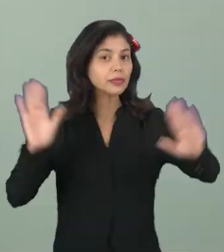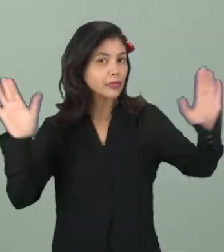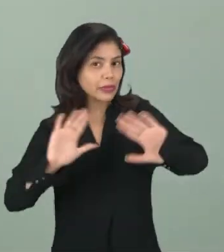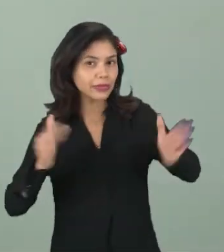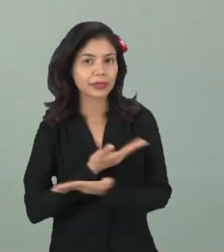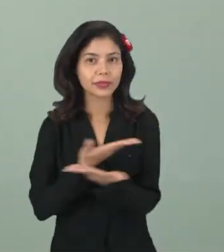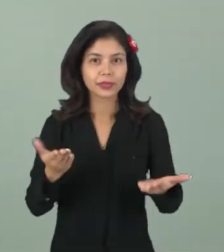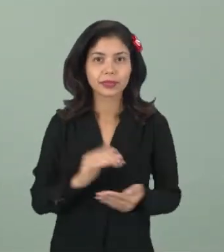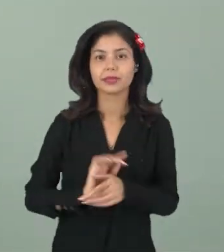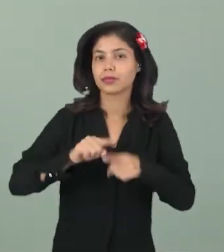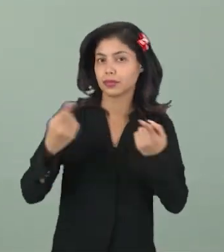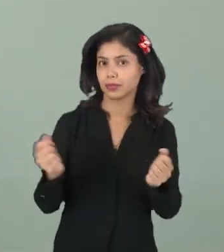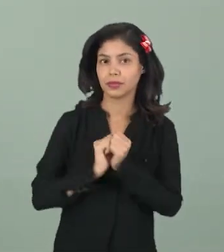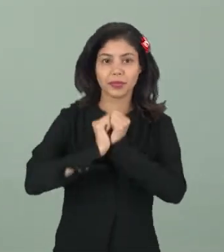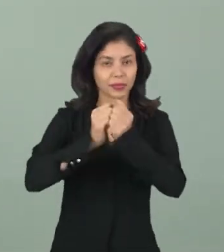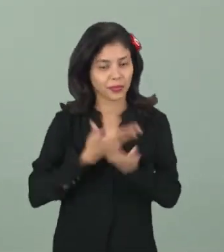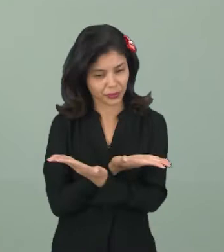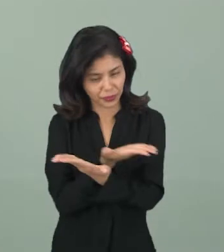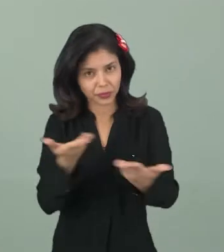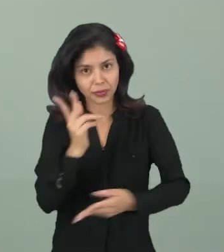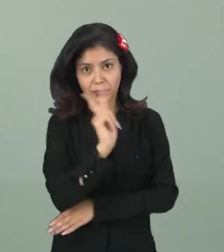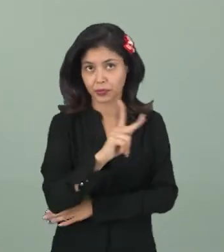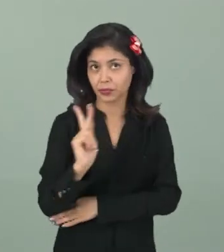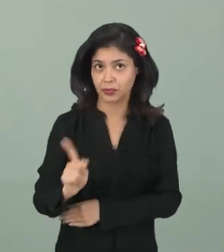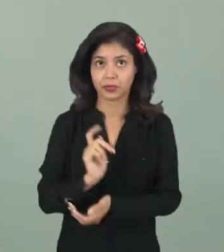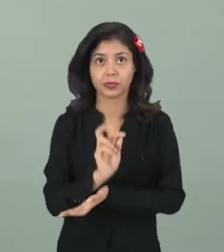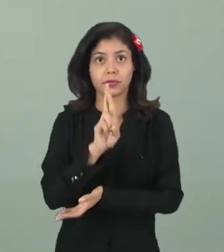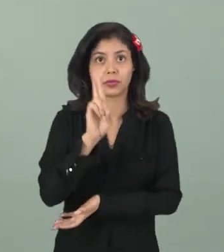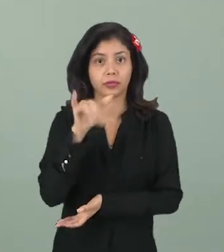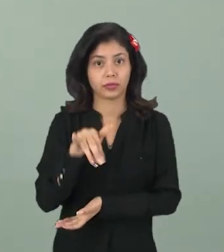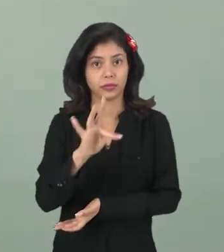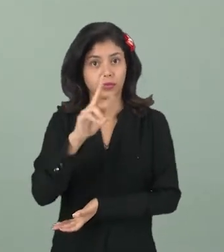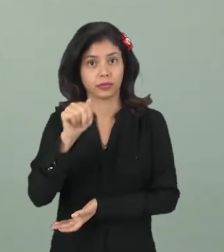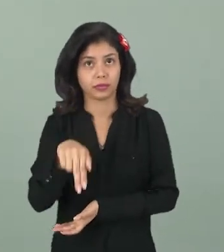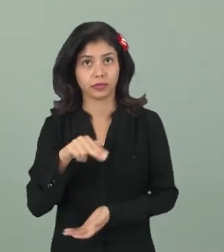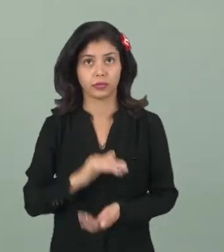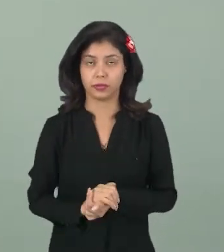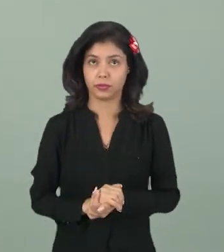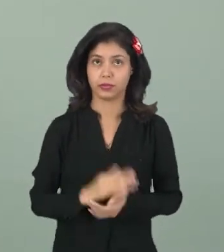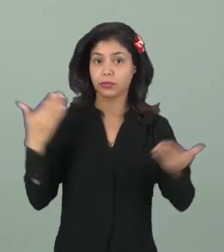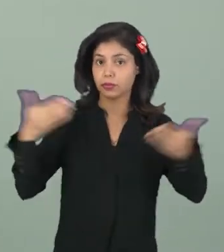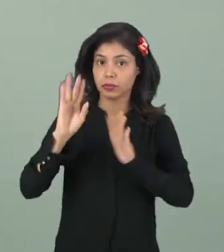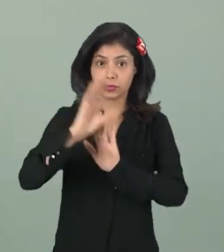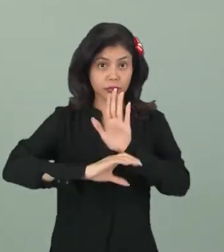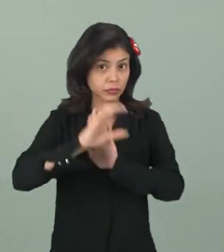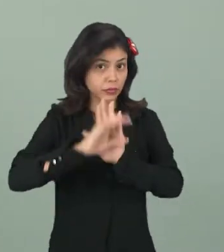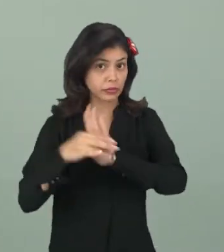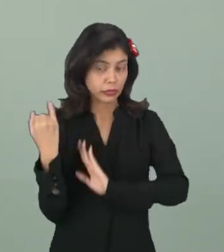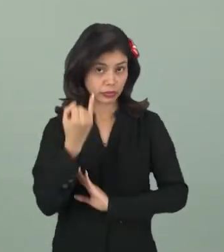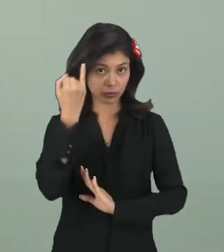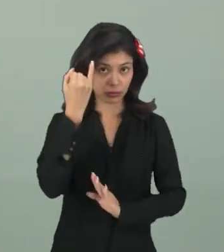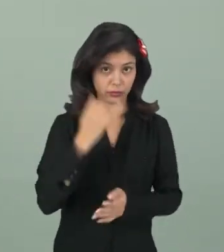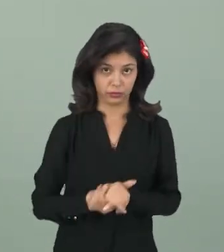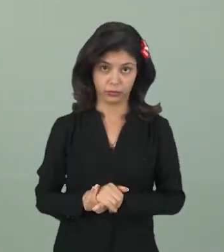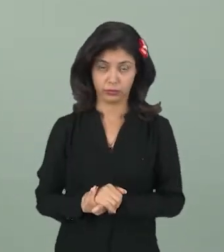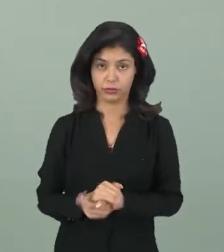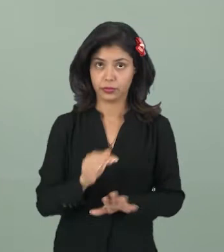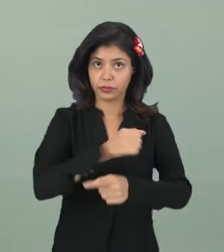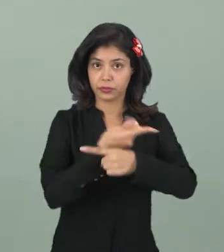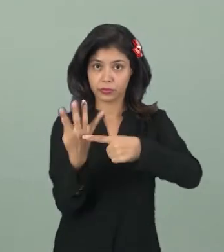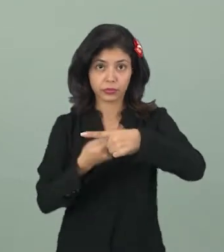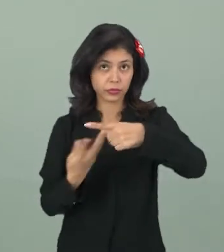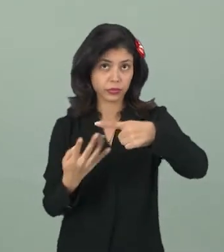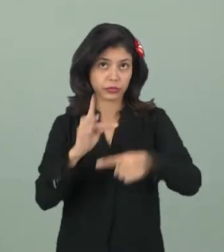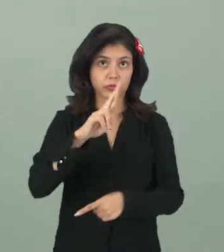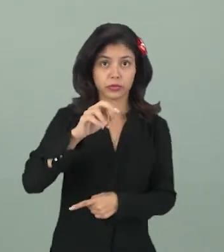o Olá atenção mais uma vez com vocês aqui para o seu rayfran e hoje vamos ver um conteúdo bem específico que é sobre